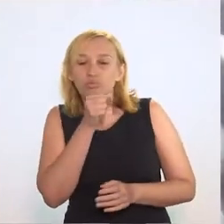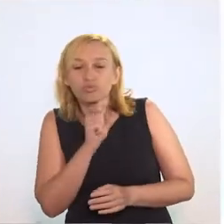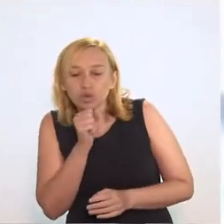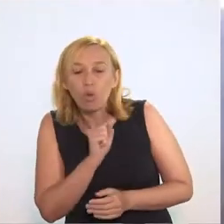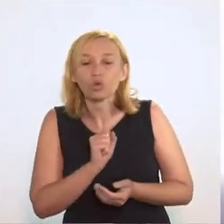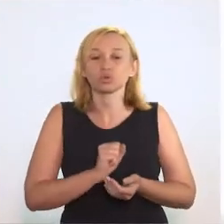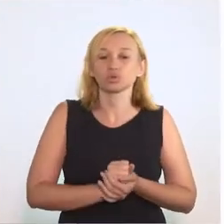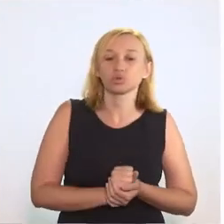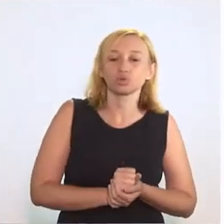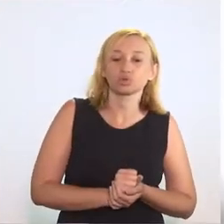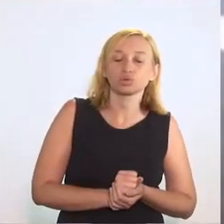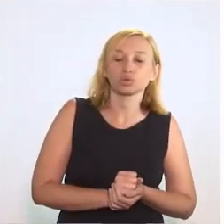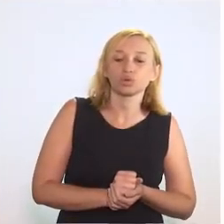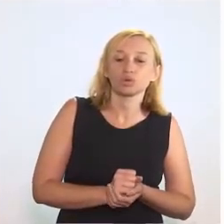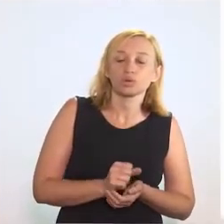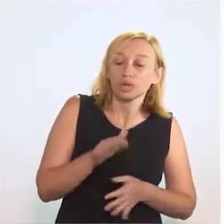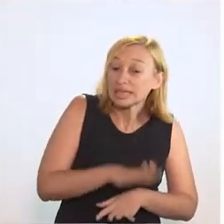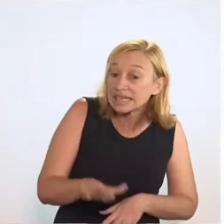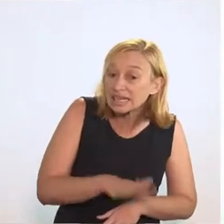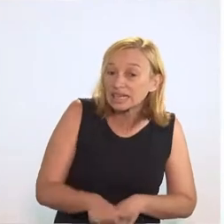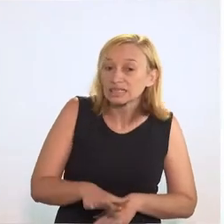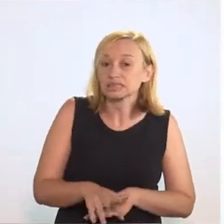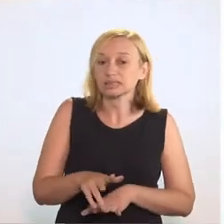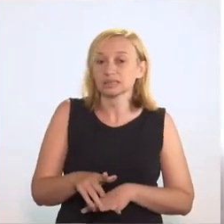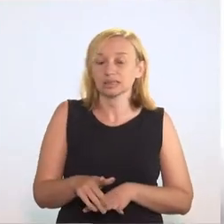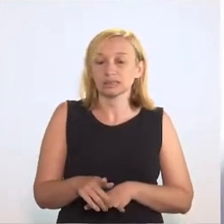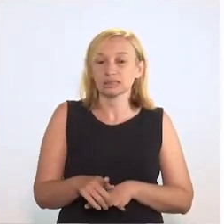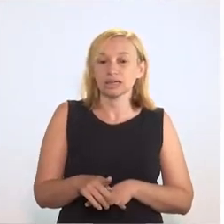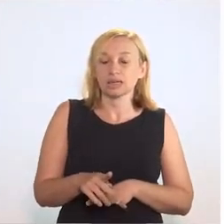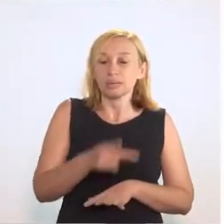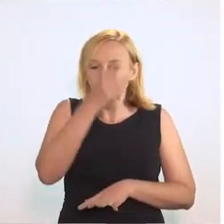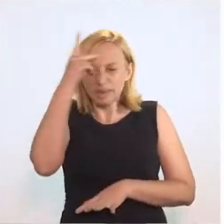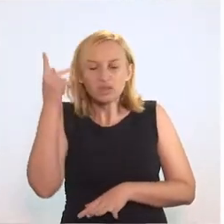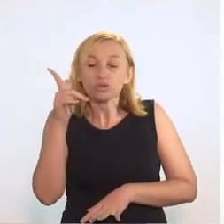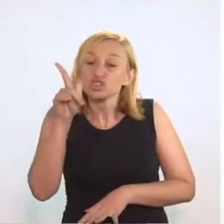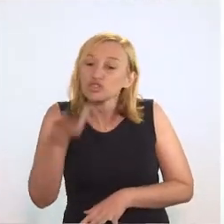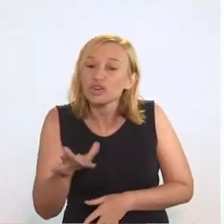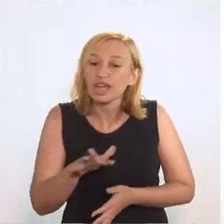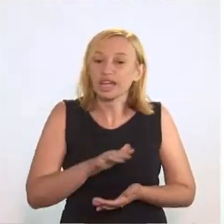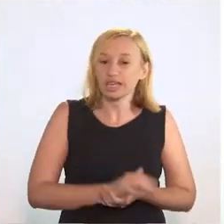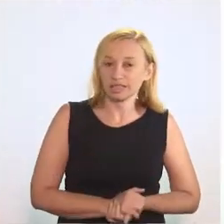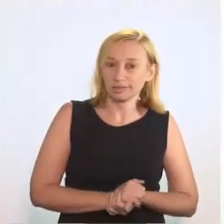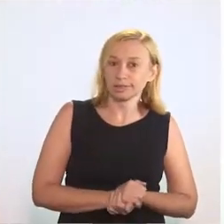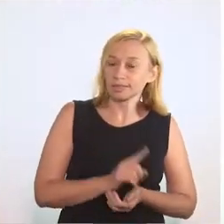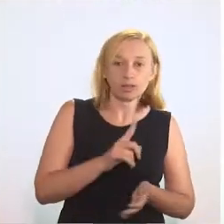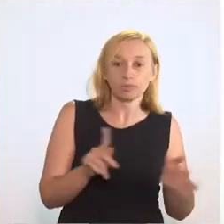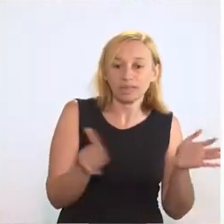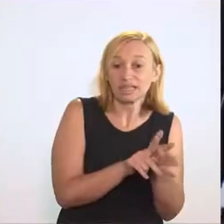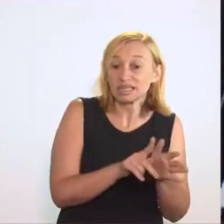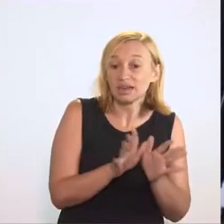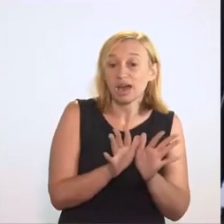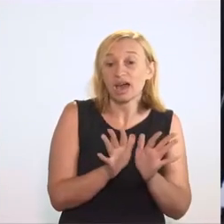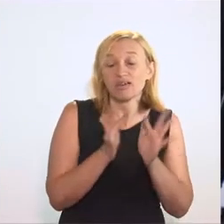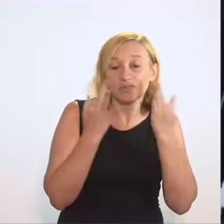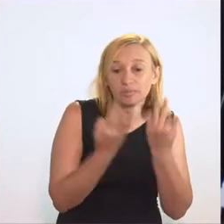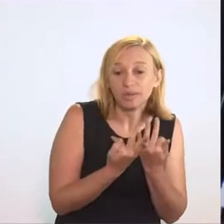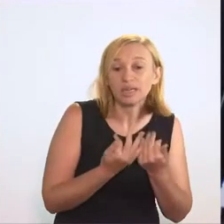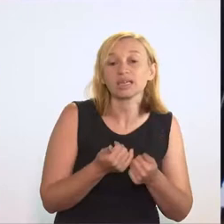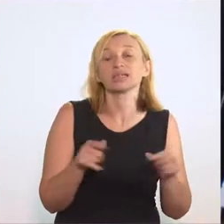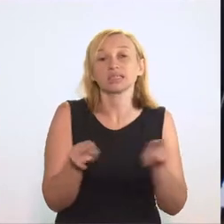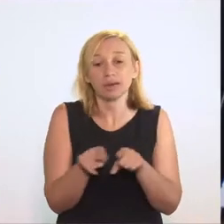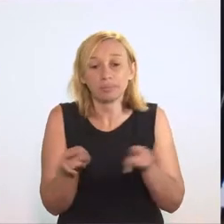com idosas, da gente com crianças, da gente com pessoa que não tem nosso sangue. Uhum. Né? Que é um lugar... Mas da gente como mãe também.